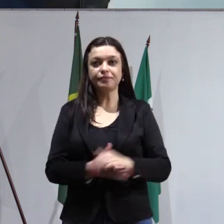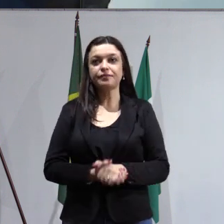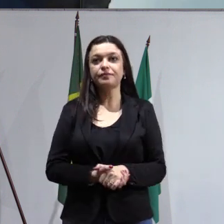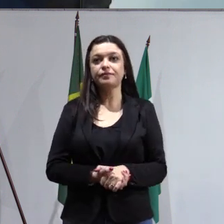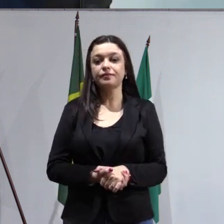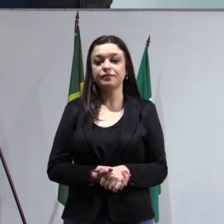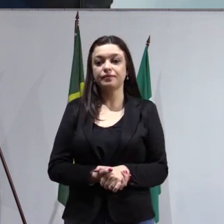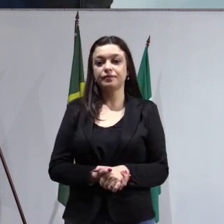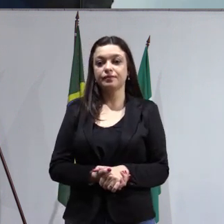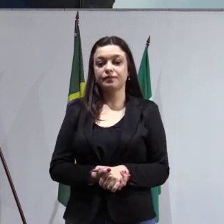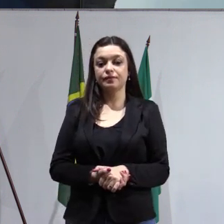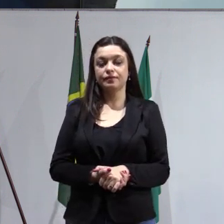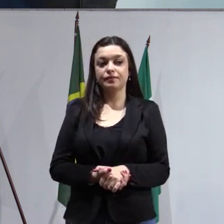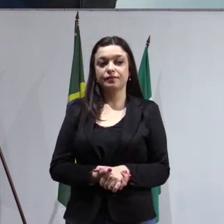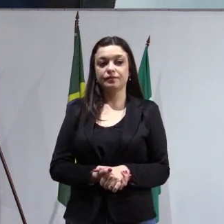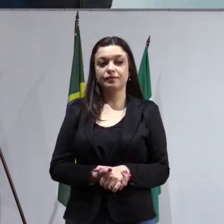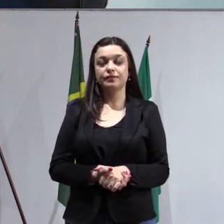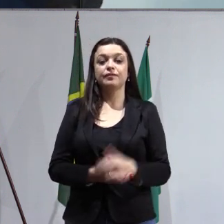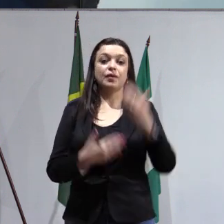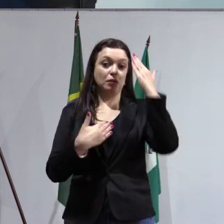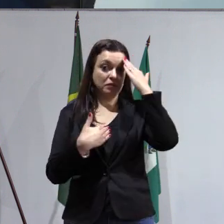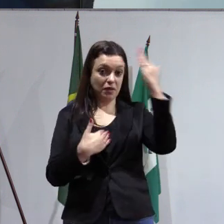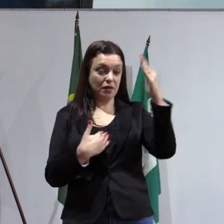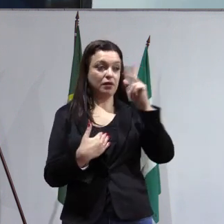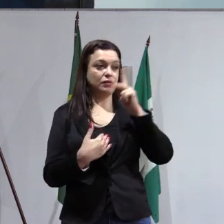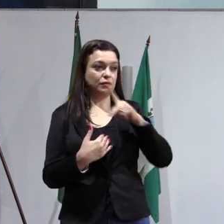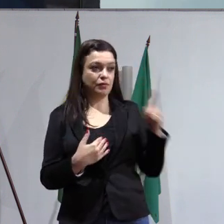Obrigado, professor Ricardo, pelo convite, né? E,